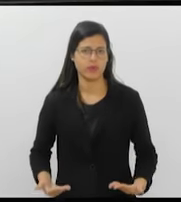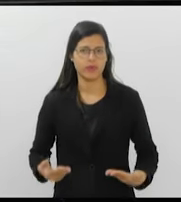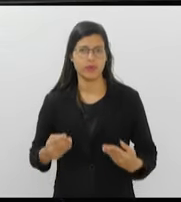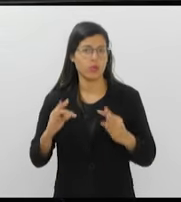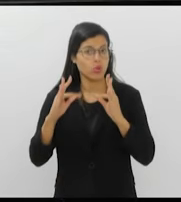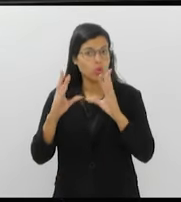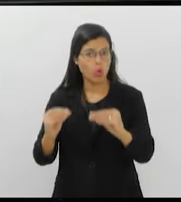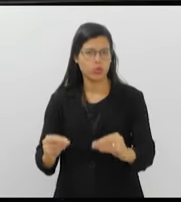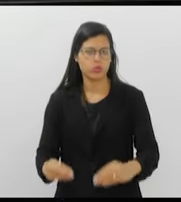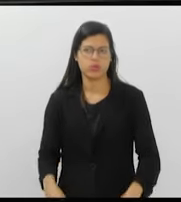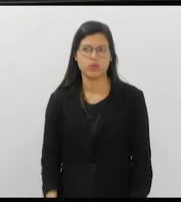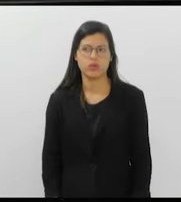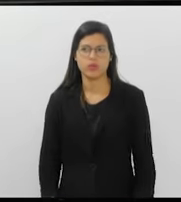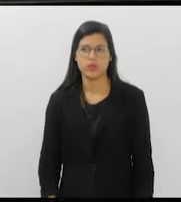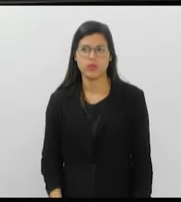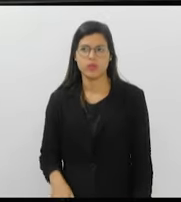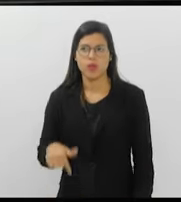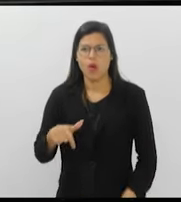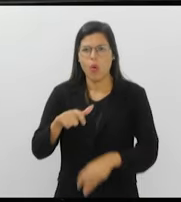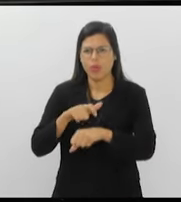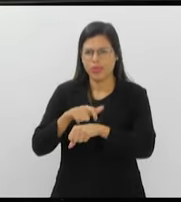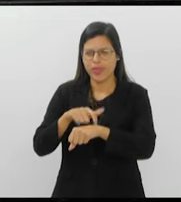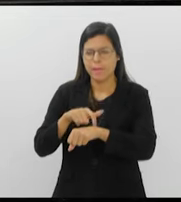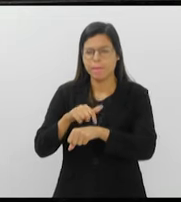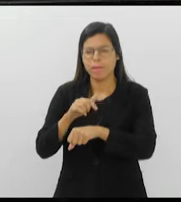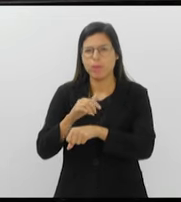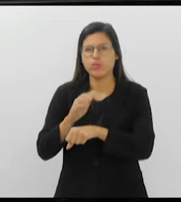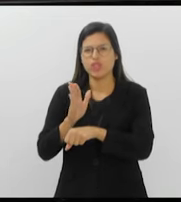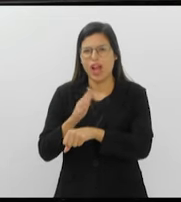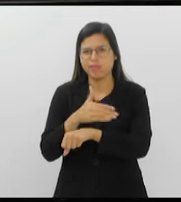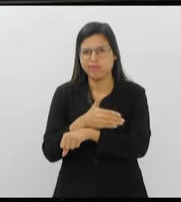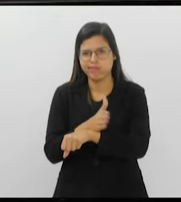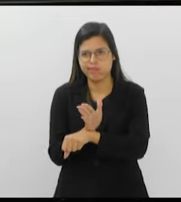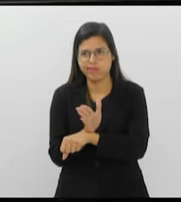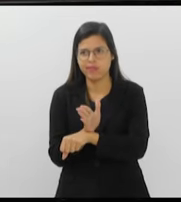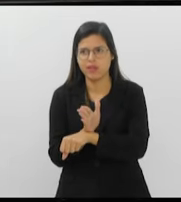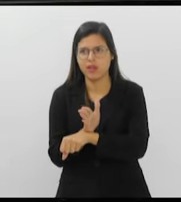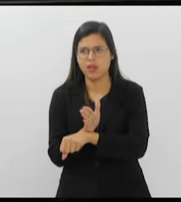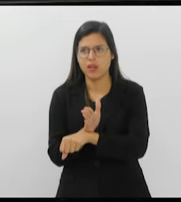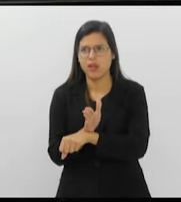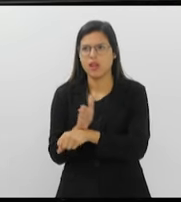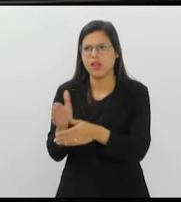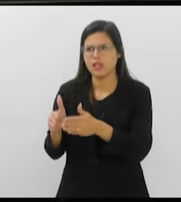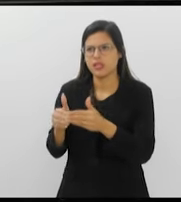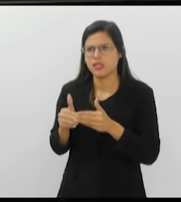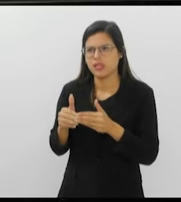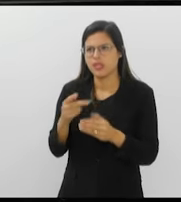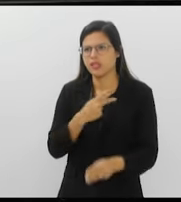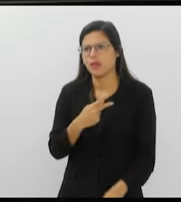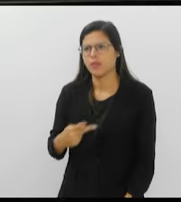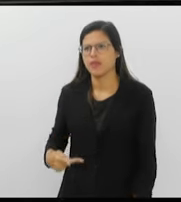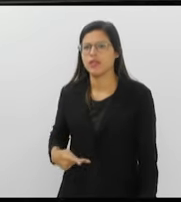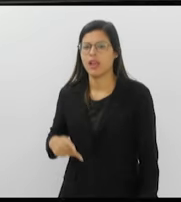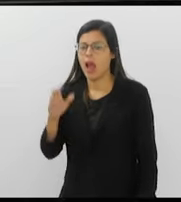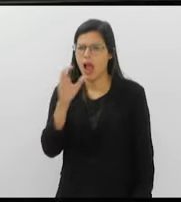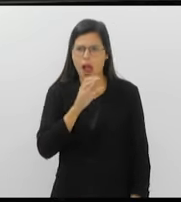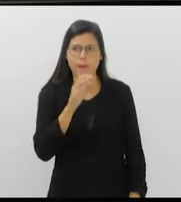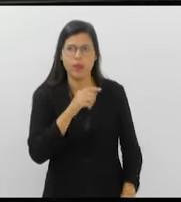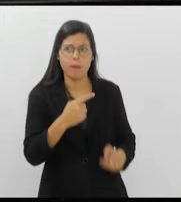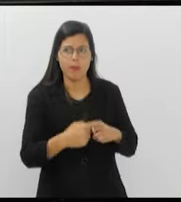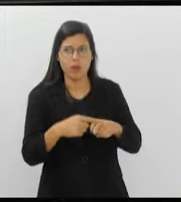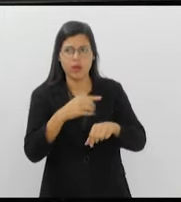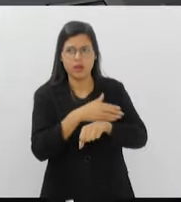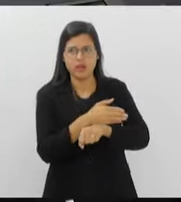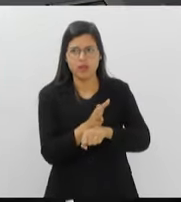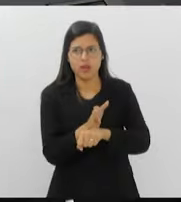Todos nós. E como o tempo já está muito adiantado. Permite uma parte, senhor presidente? Muito rapidamente, Marcelo, nobre porque deputado, o tempo já está bem